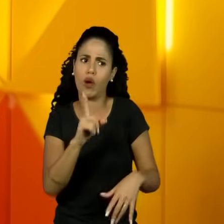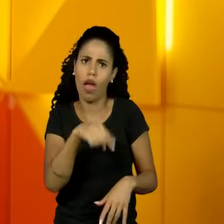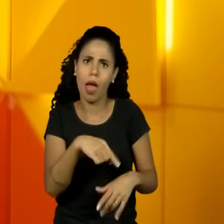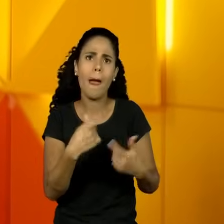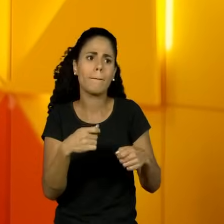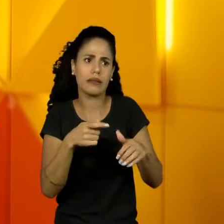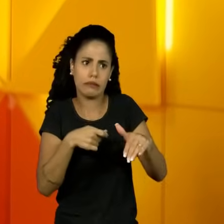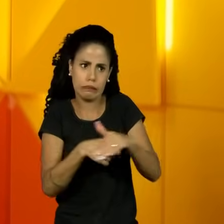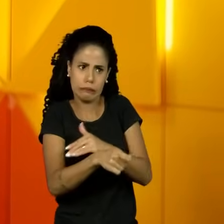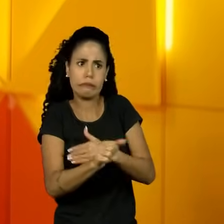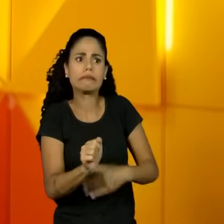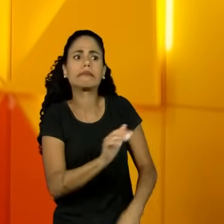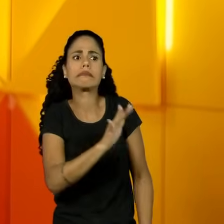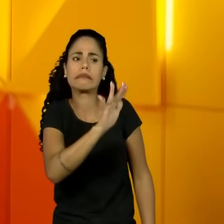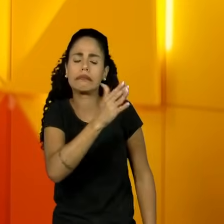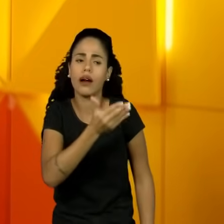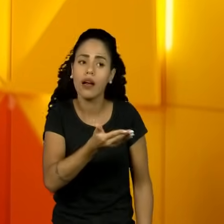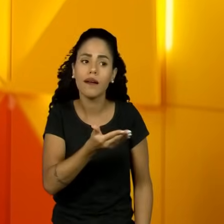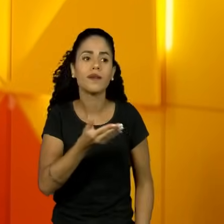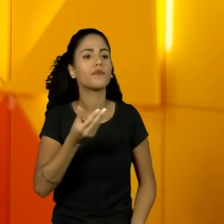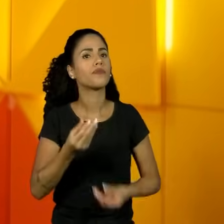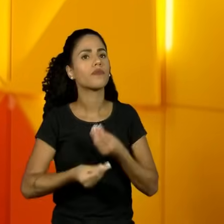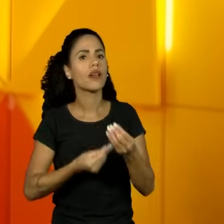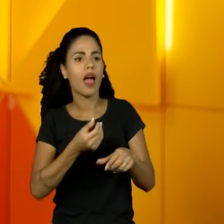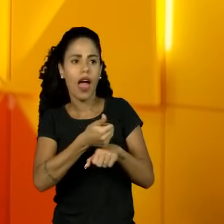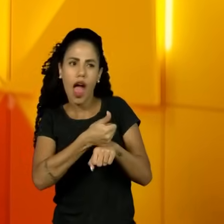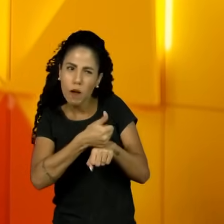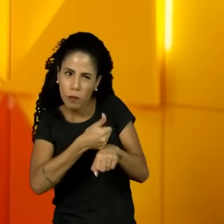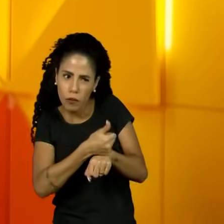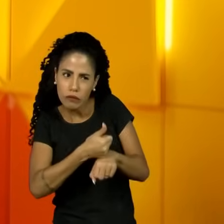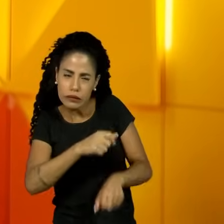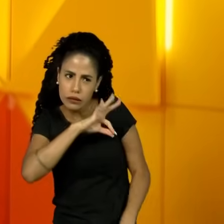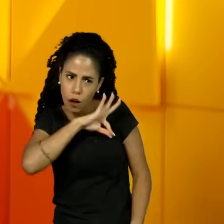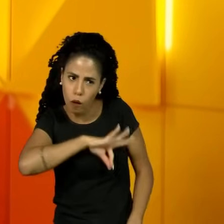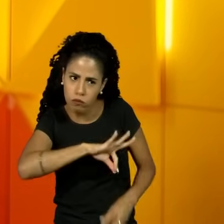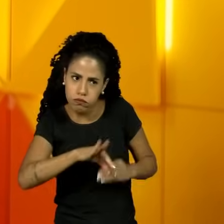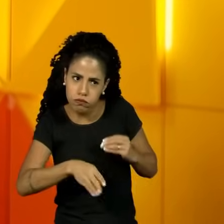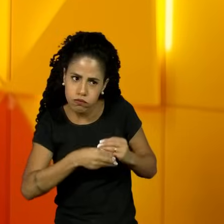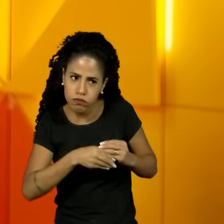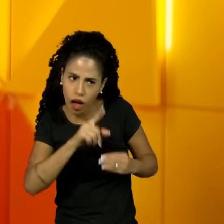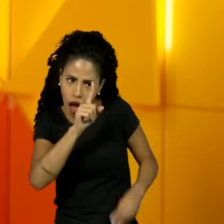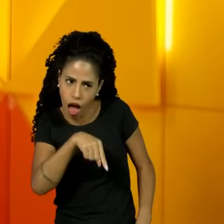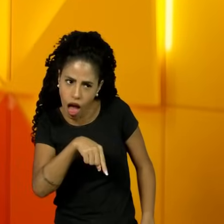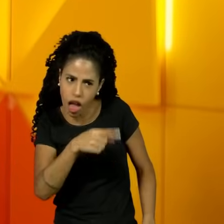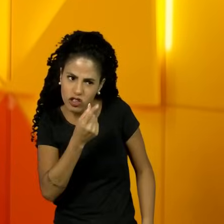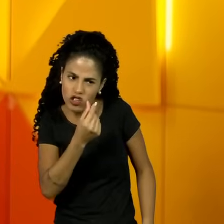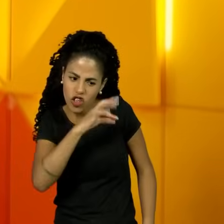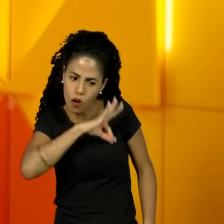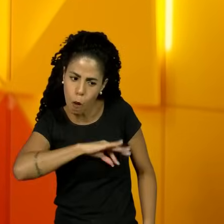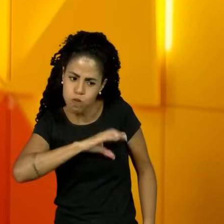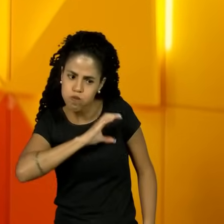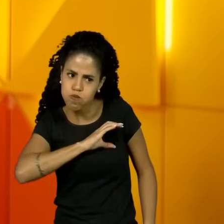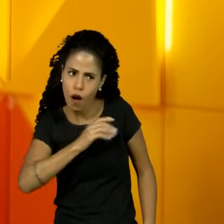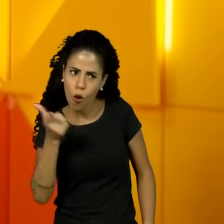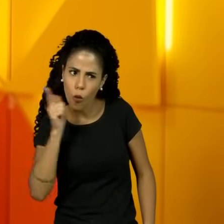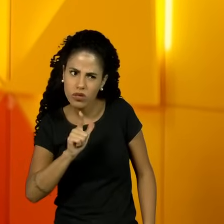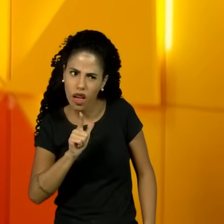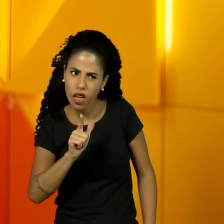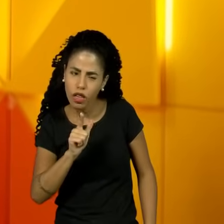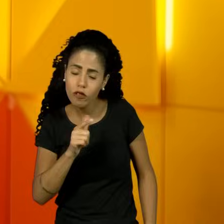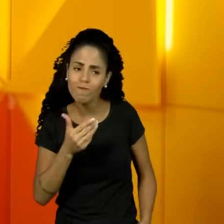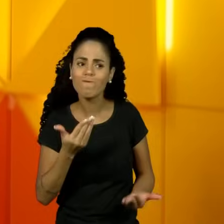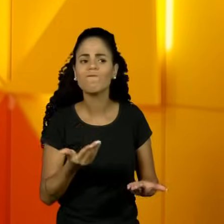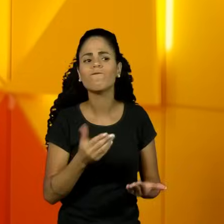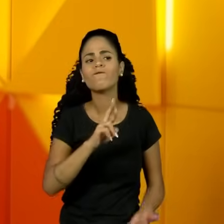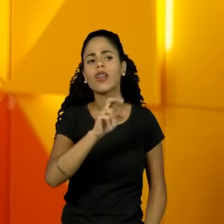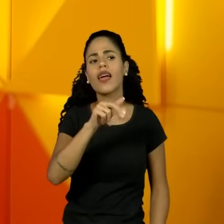alto investimento, né? E é uma profissão rentável, ao que parece. A galera tá ganhando muito dinheiro com isso, né?